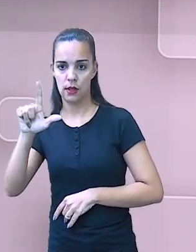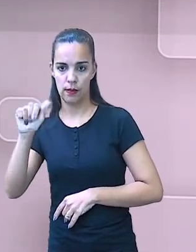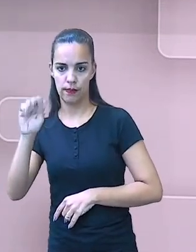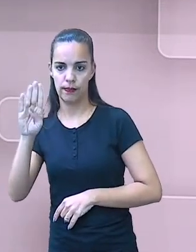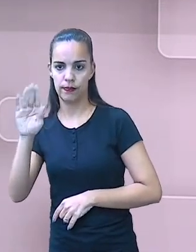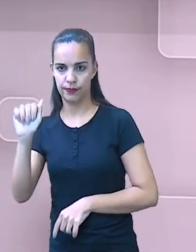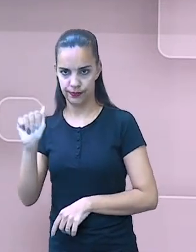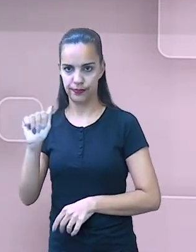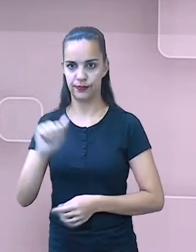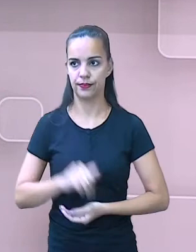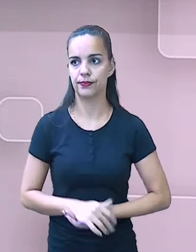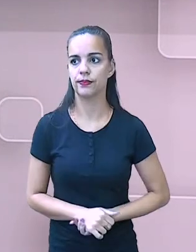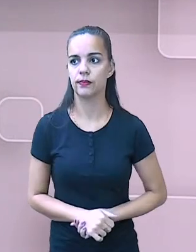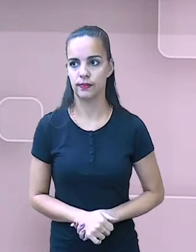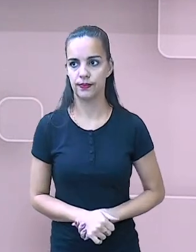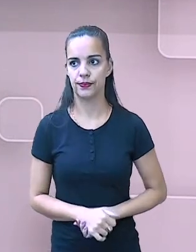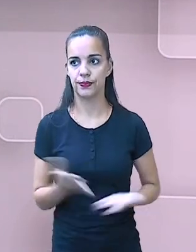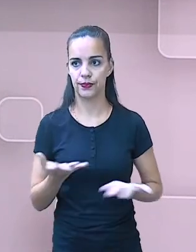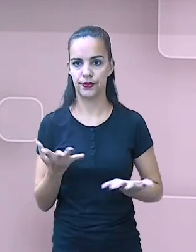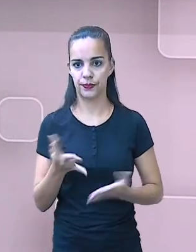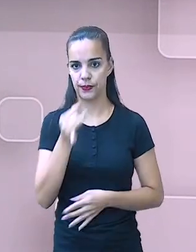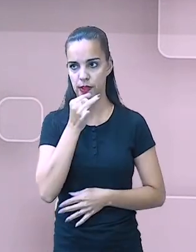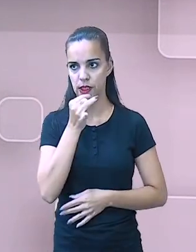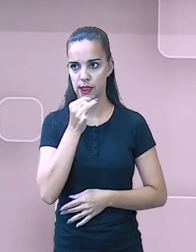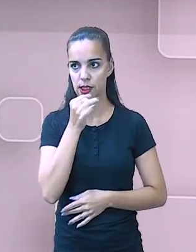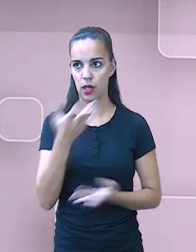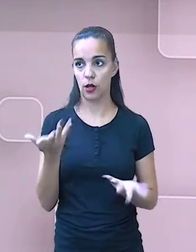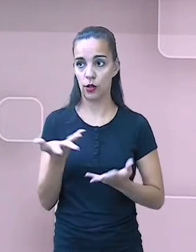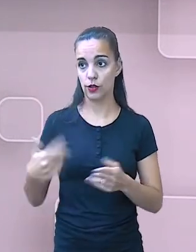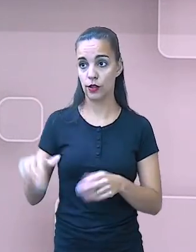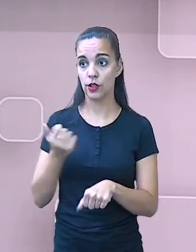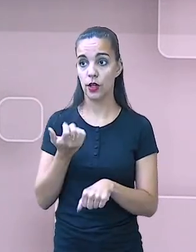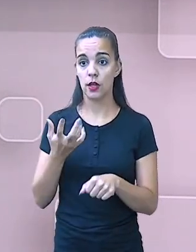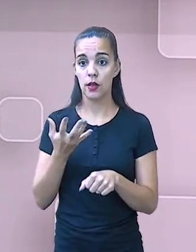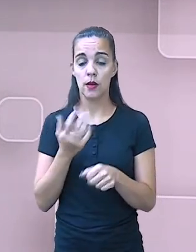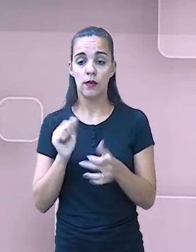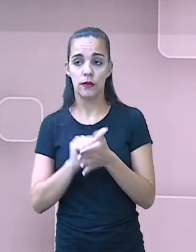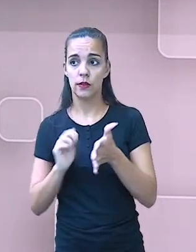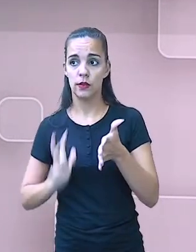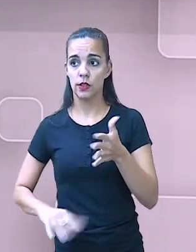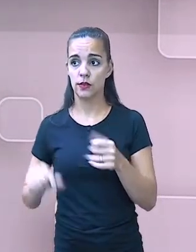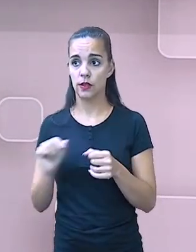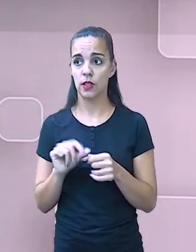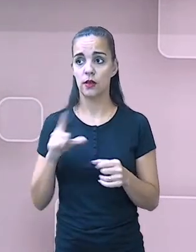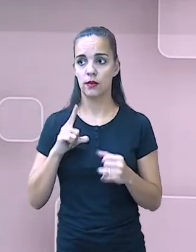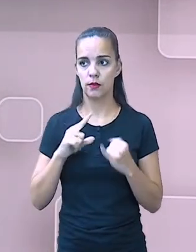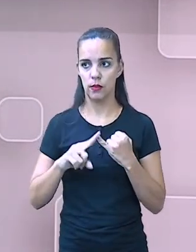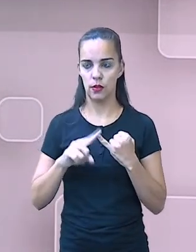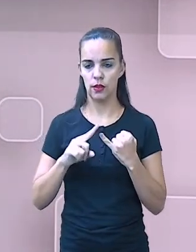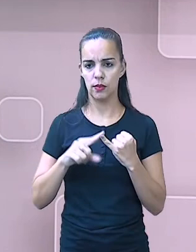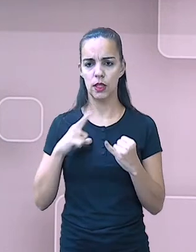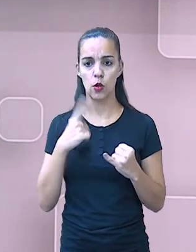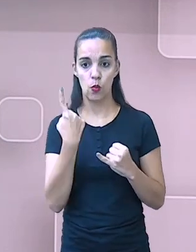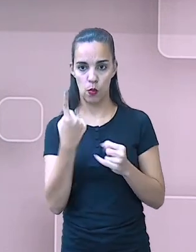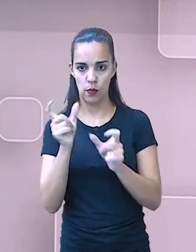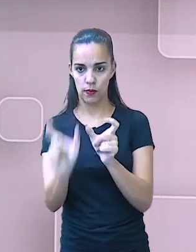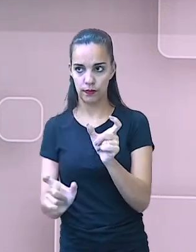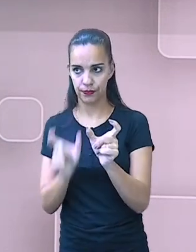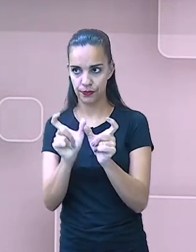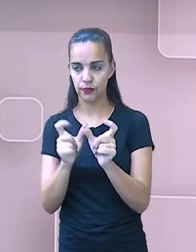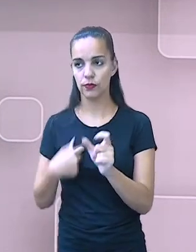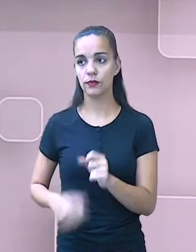aí relembrar os nomes. Eu vou parar um pouquinho nessa atividade e relembrar. Então, a gente tem